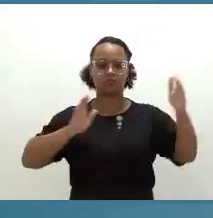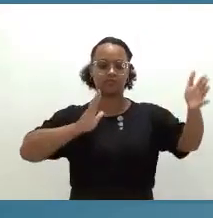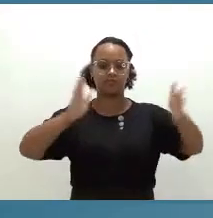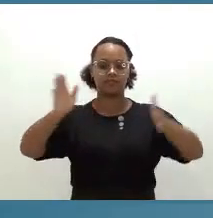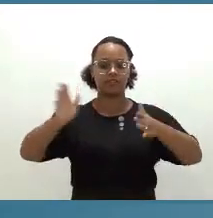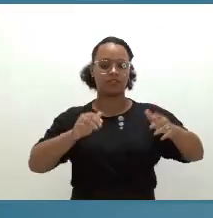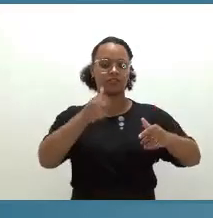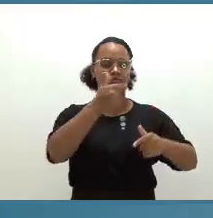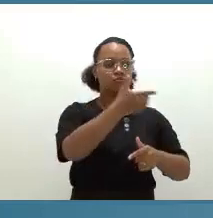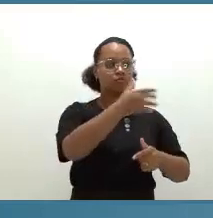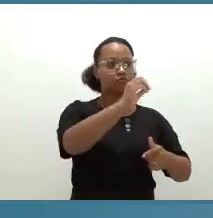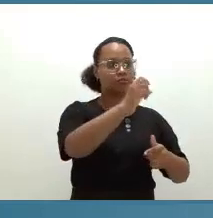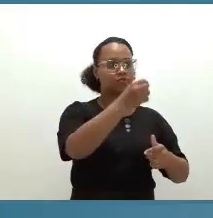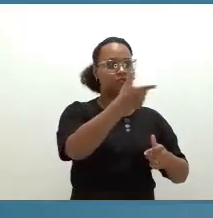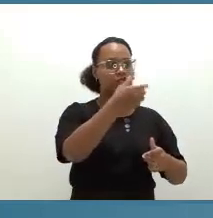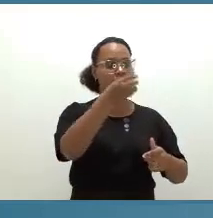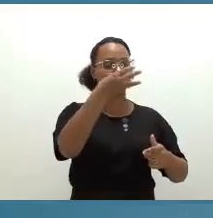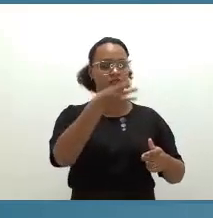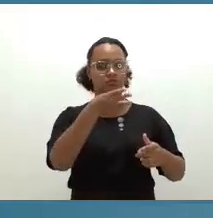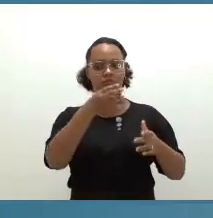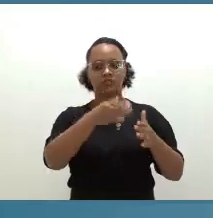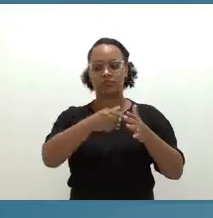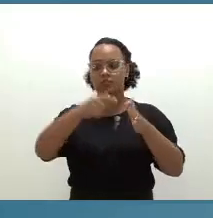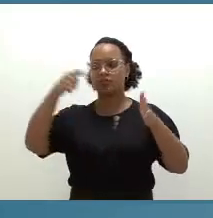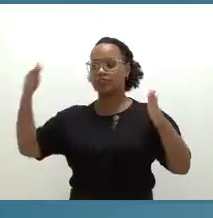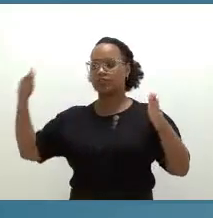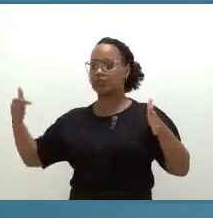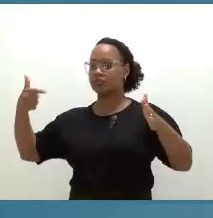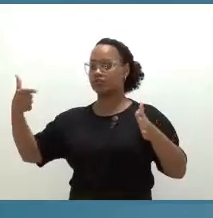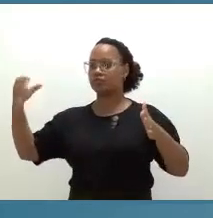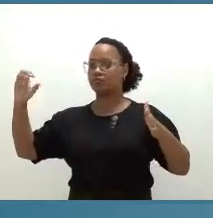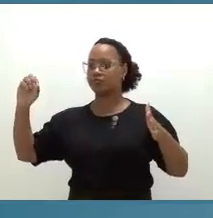2023-2025. Desembargador Ricardo Ferreira Nunes.